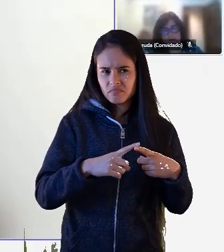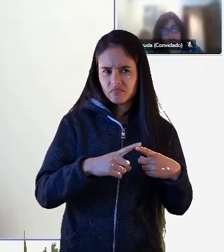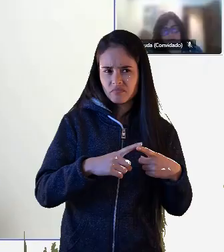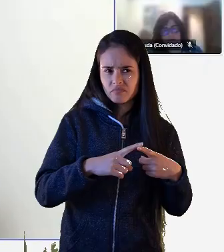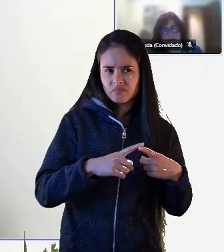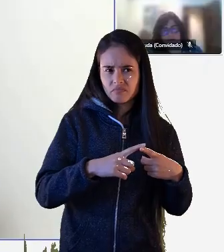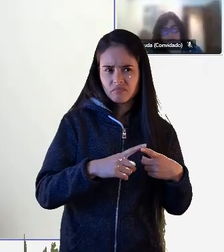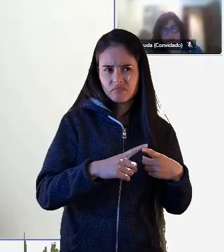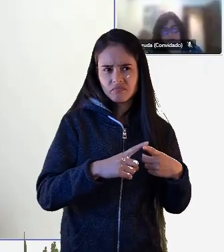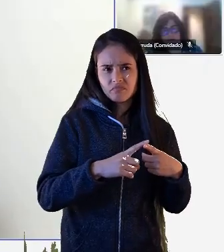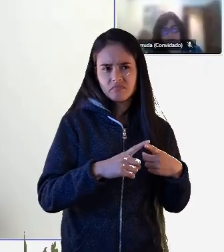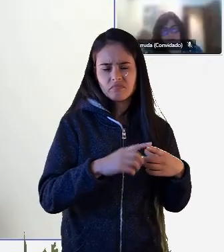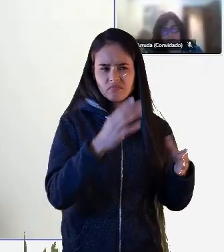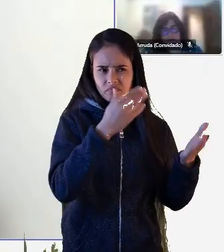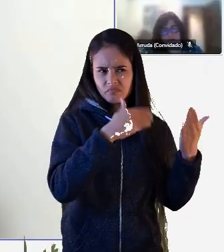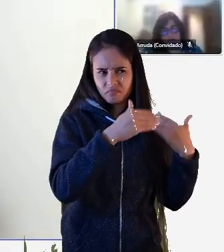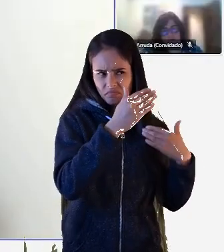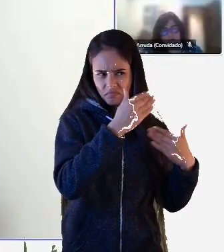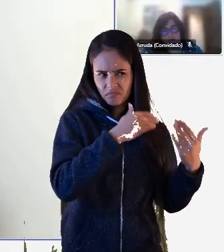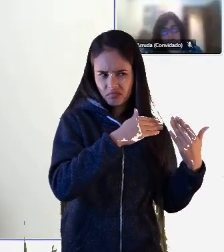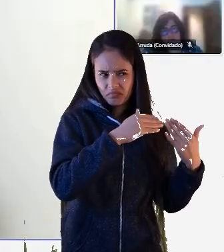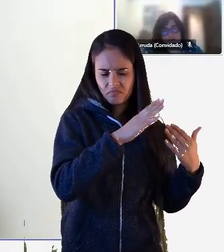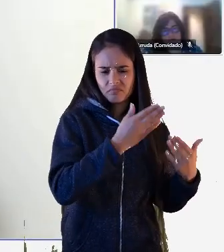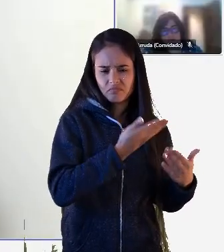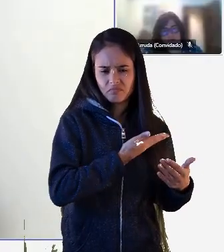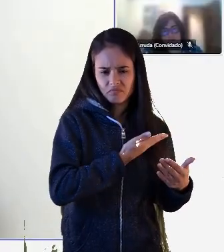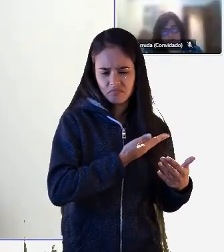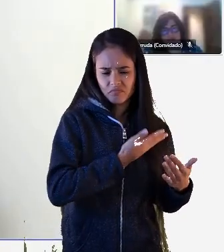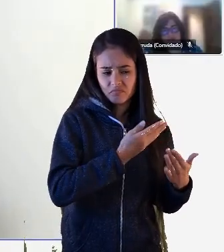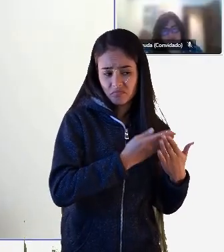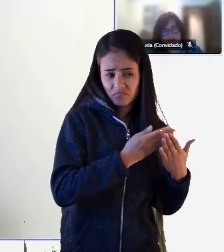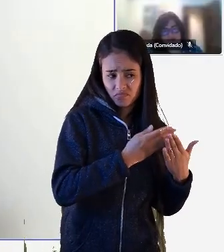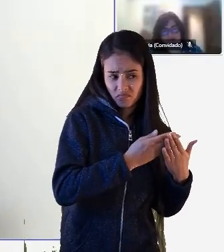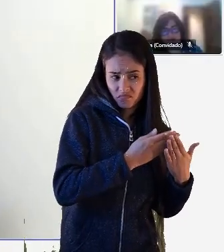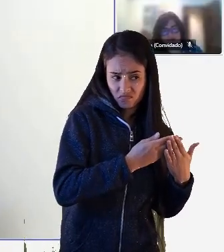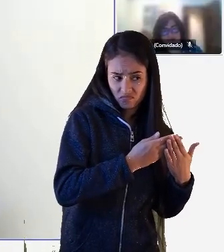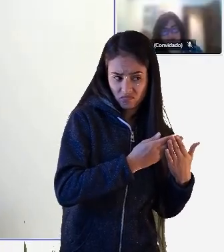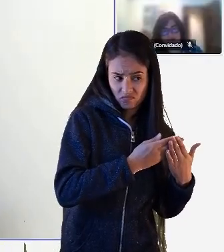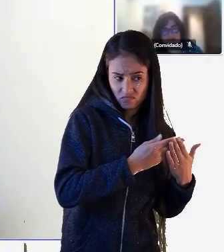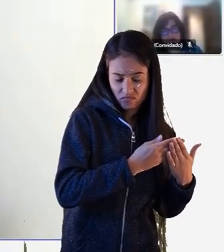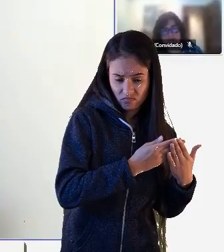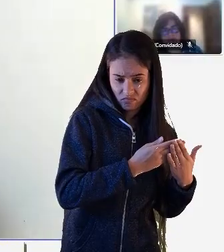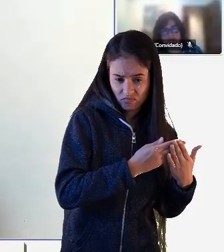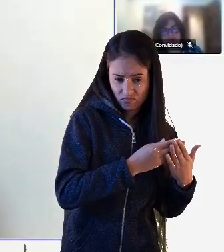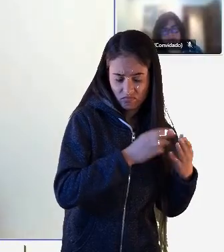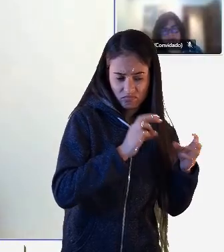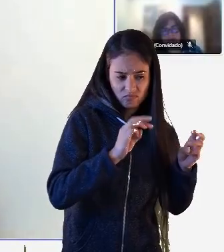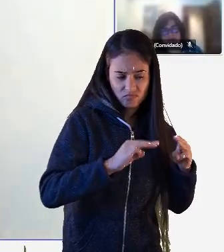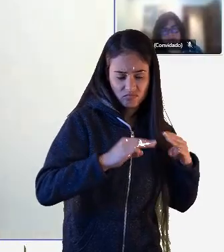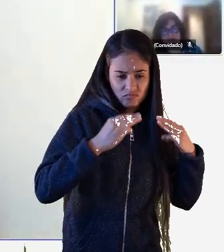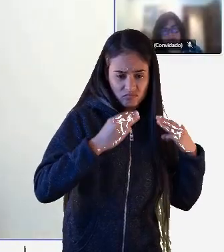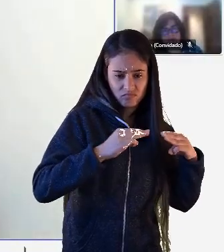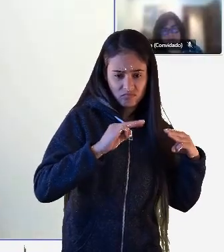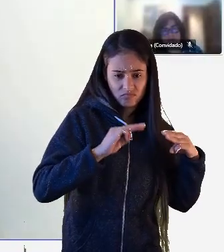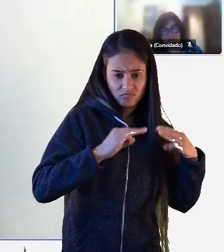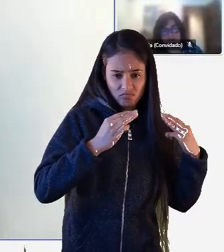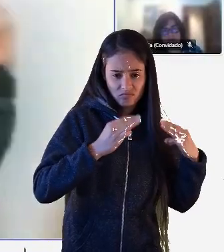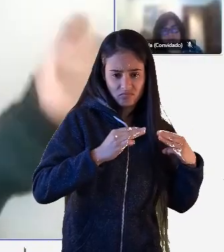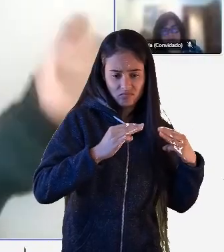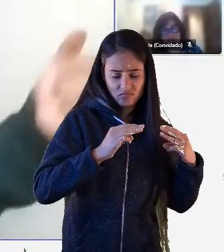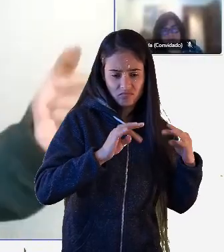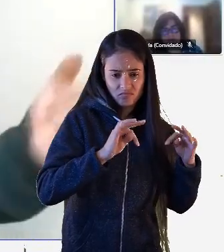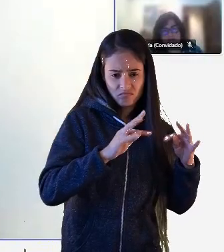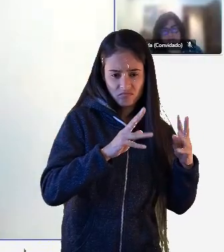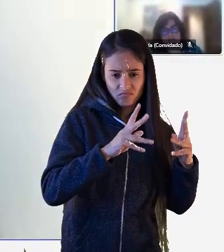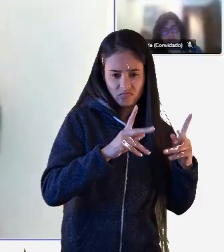Por isso eu acho um capítulo muito legal do Projeto Quirino, esse do Chove Chuva, porque coloca a gente em contato com isso, né?